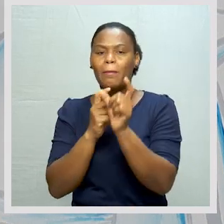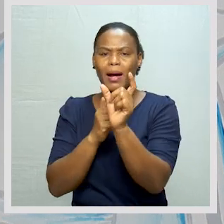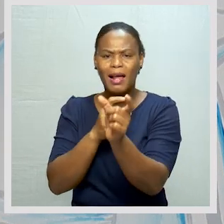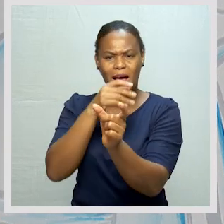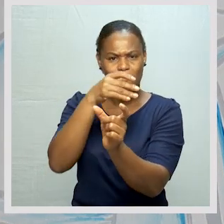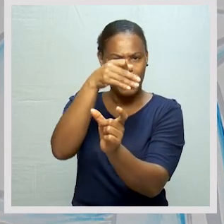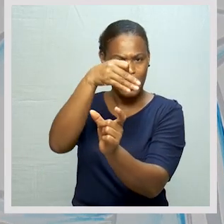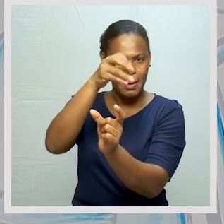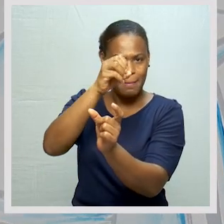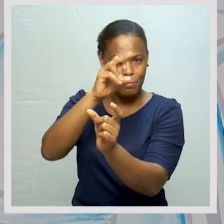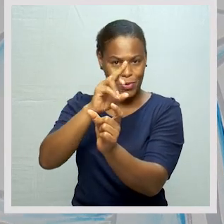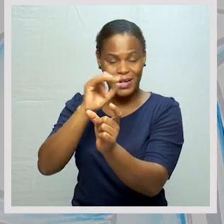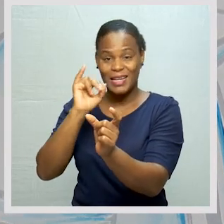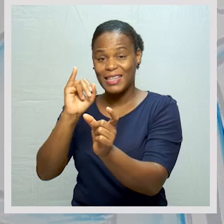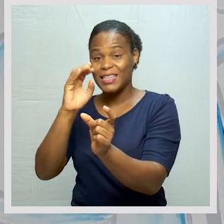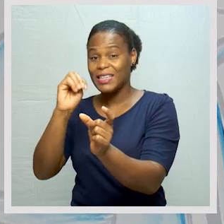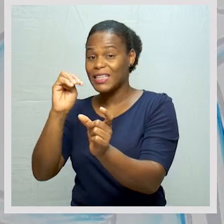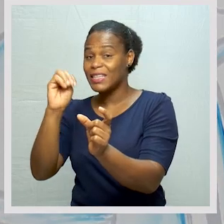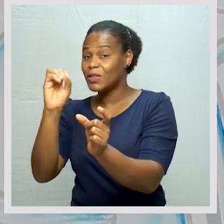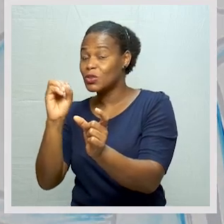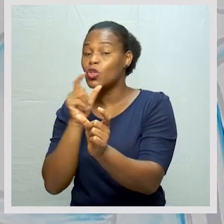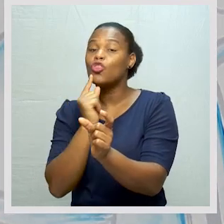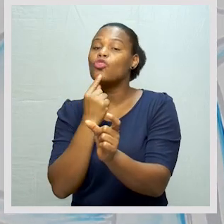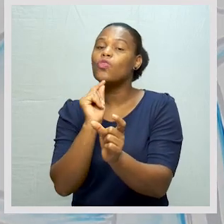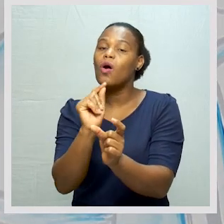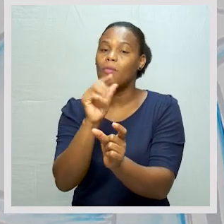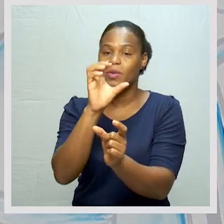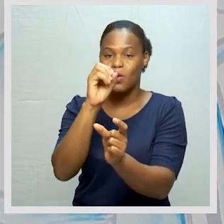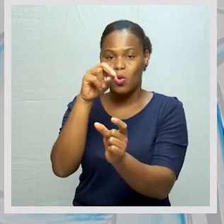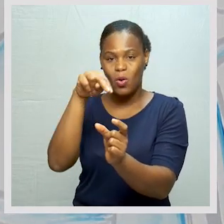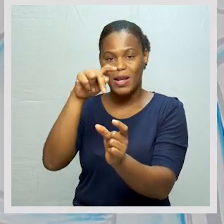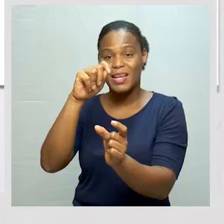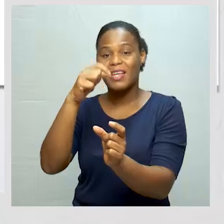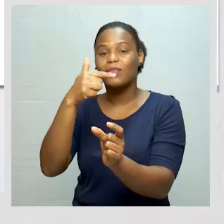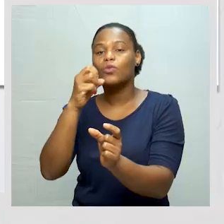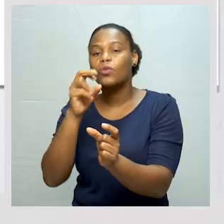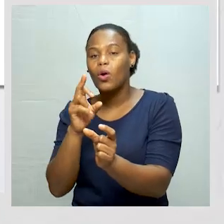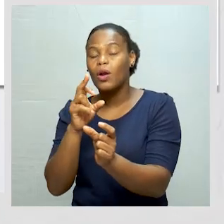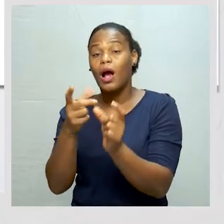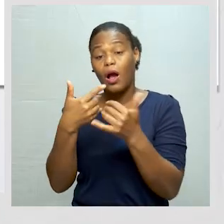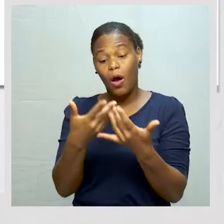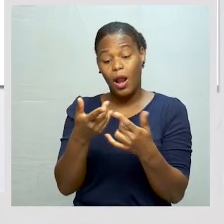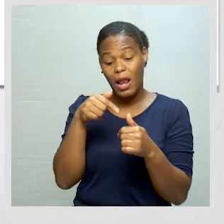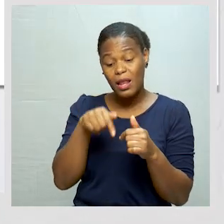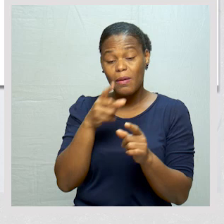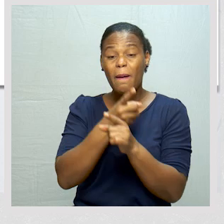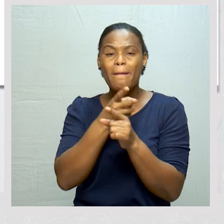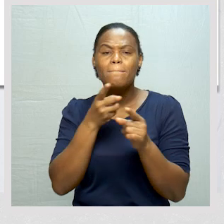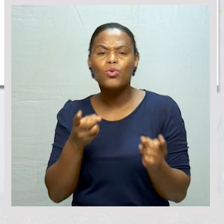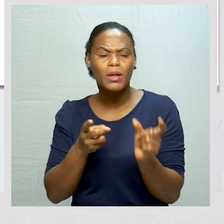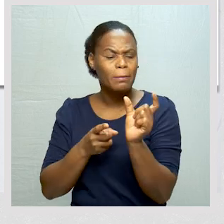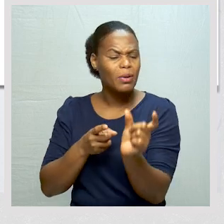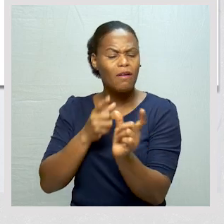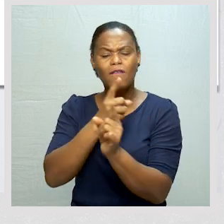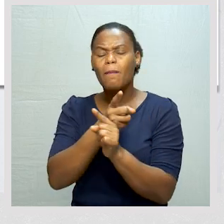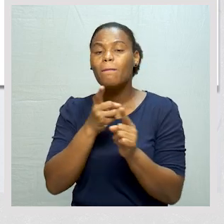de conectores. Na primeira. Na segunda, temos o porque. Também é um conector. Mas, se alguém me perguntar,